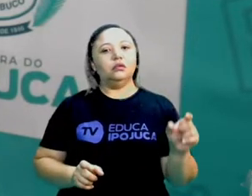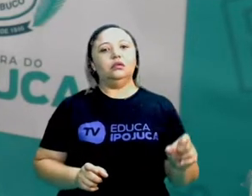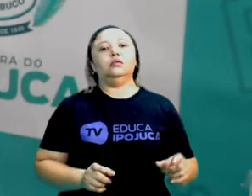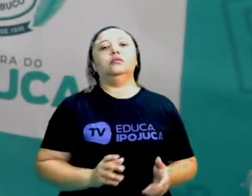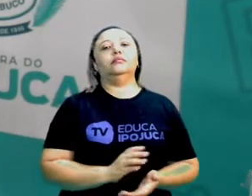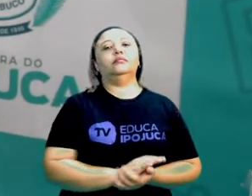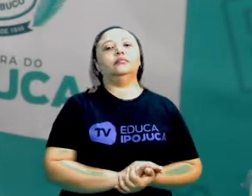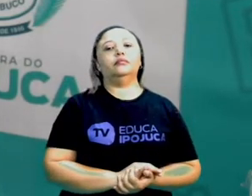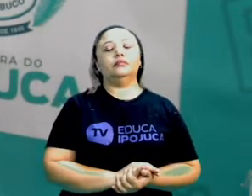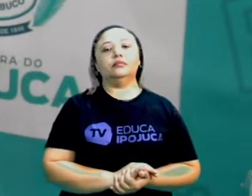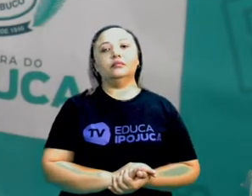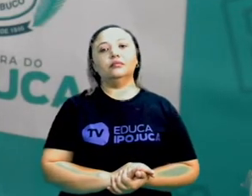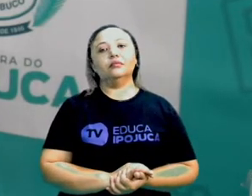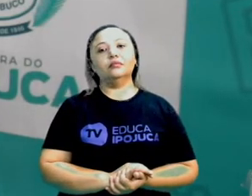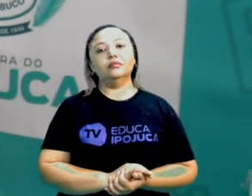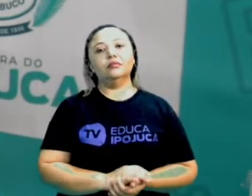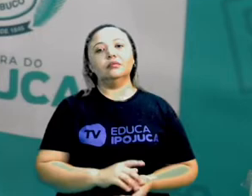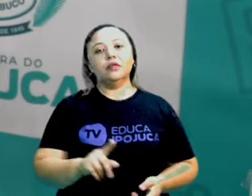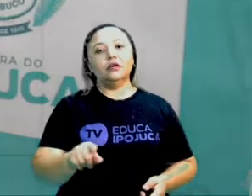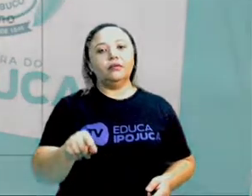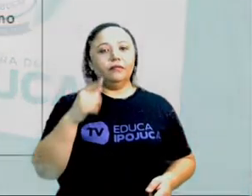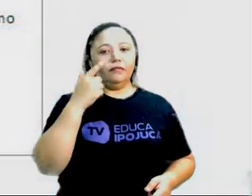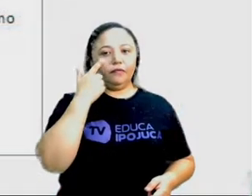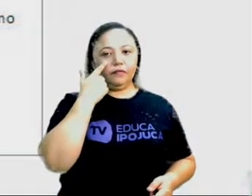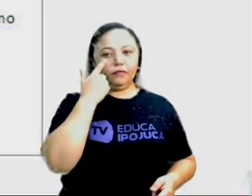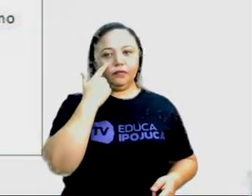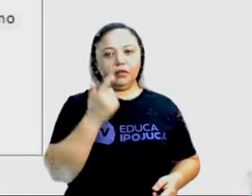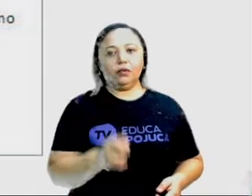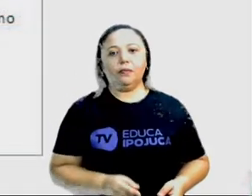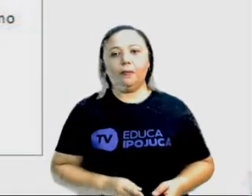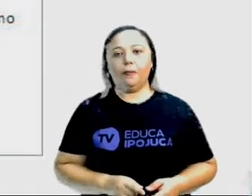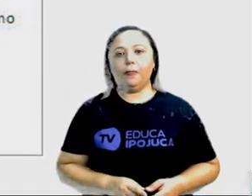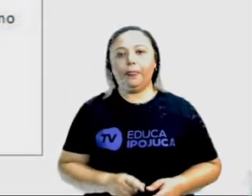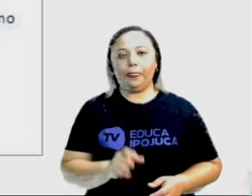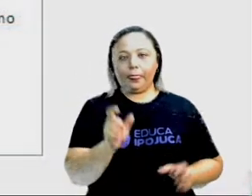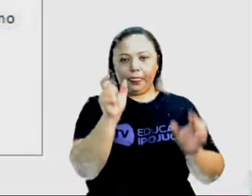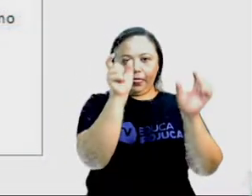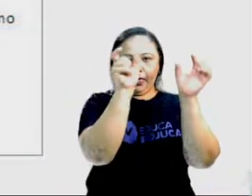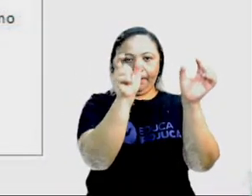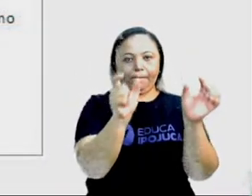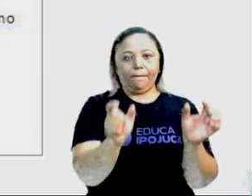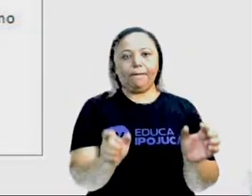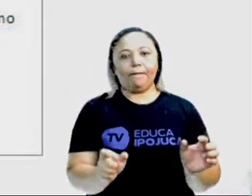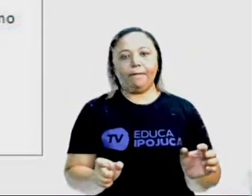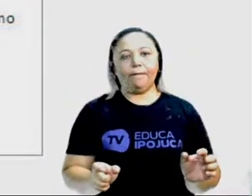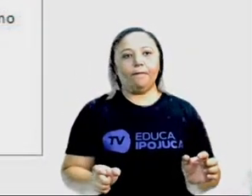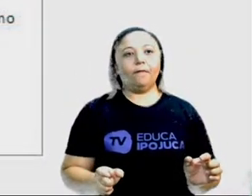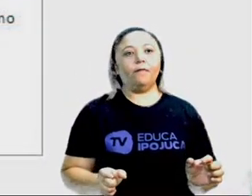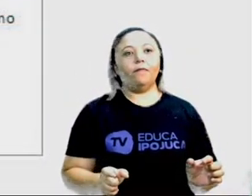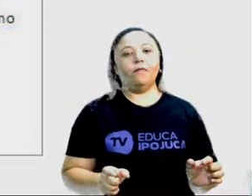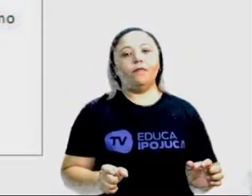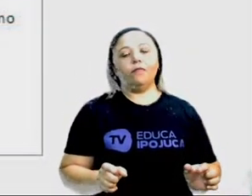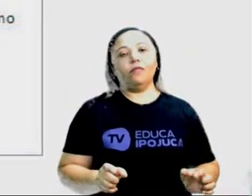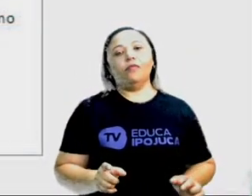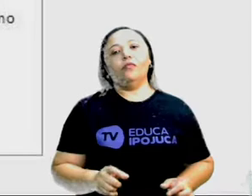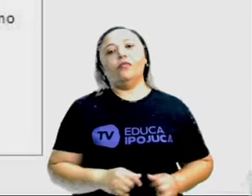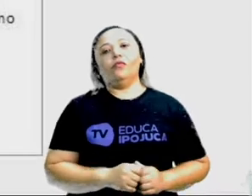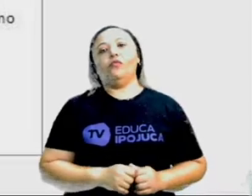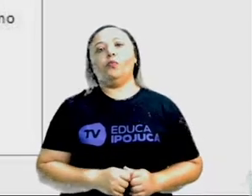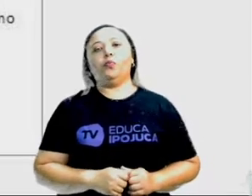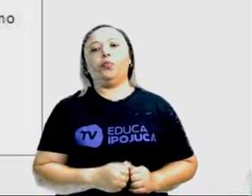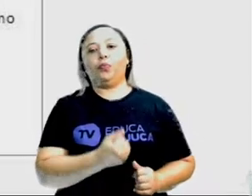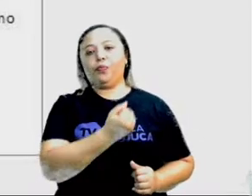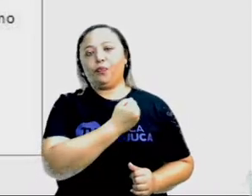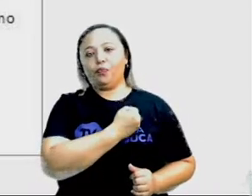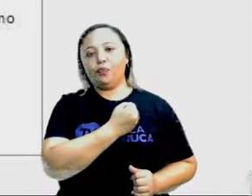dia. Vamos ver um pouco mais sobre gráfico de coluna. Veja só. Esse gráfico aqui de